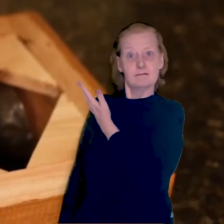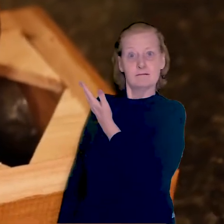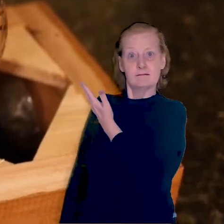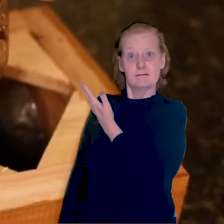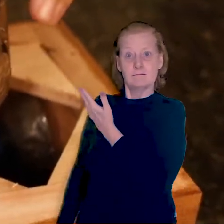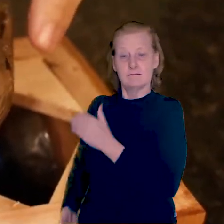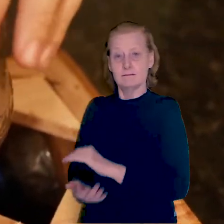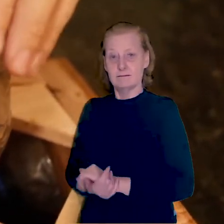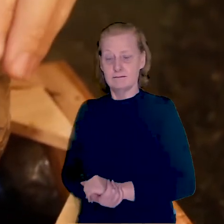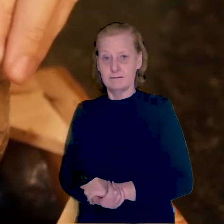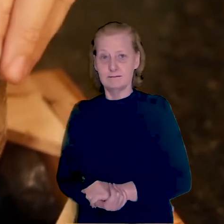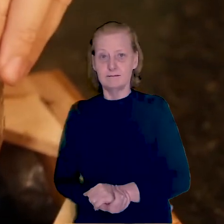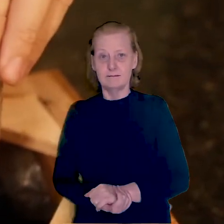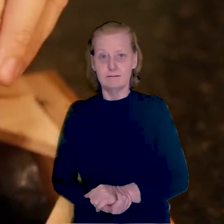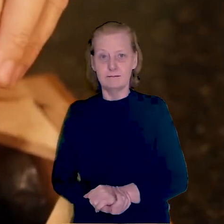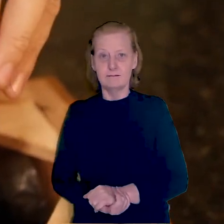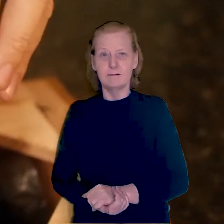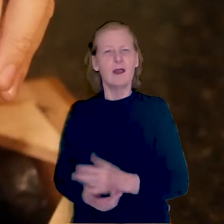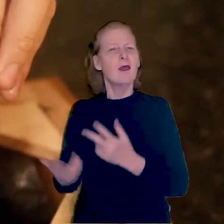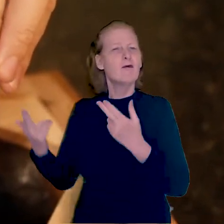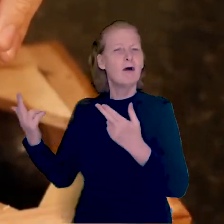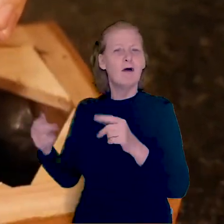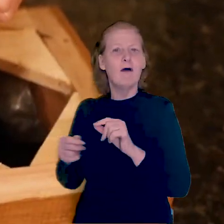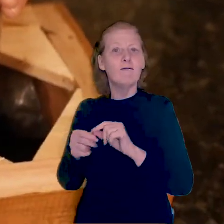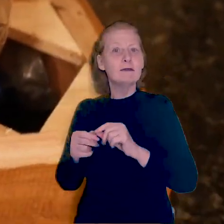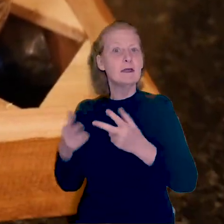Da garrafa. Solta aqui.